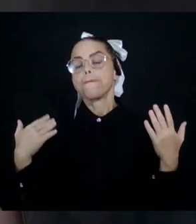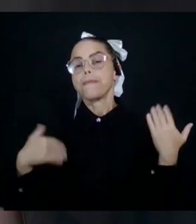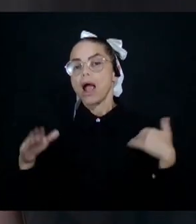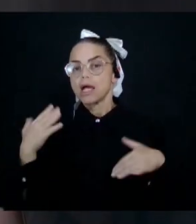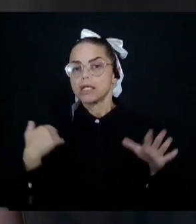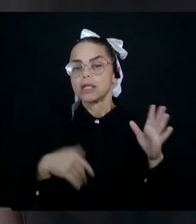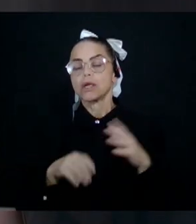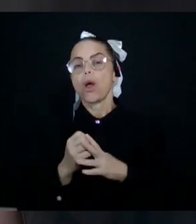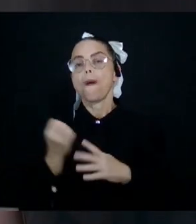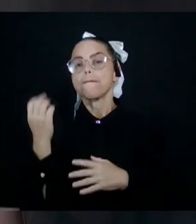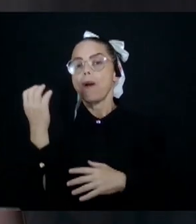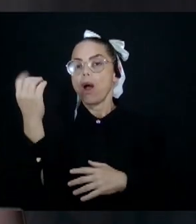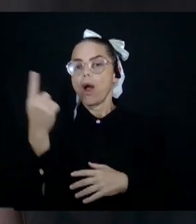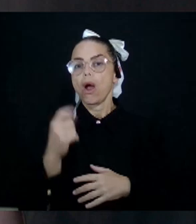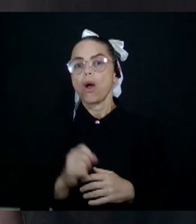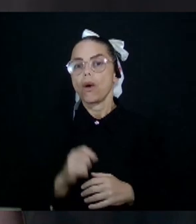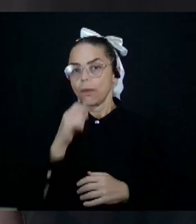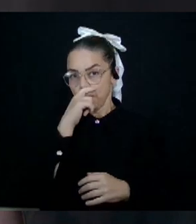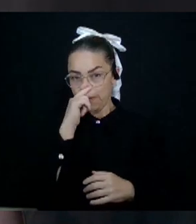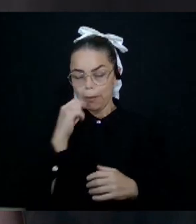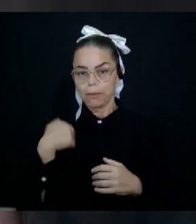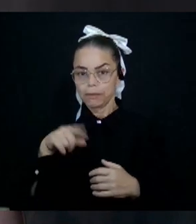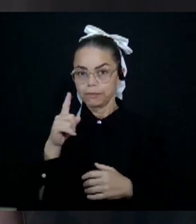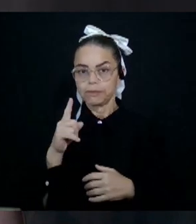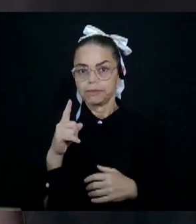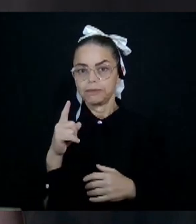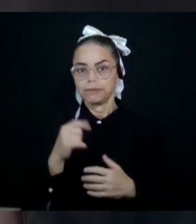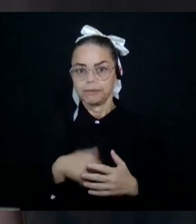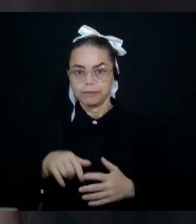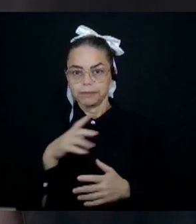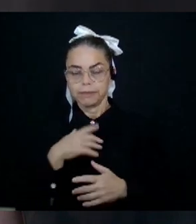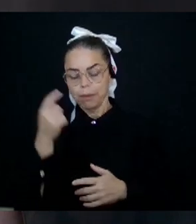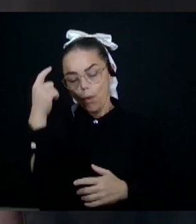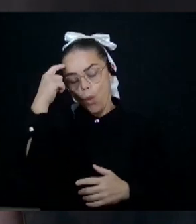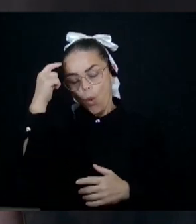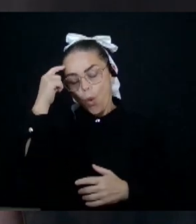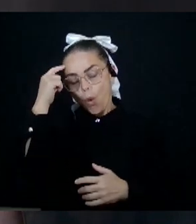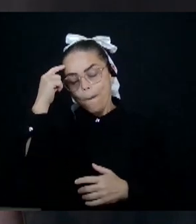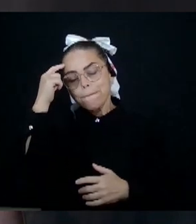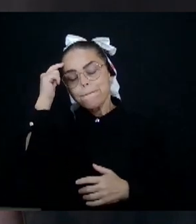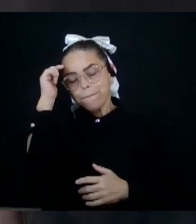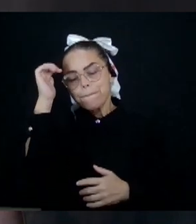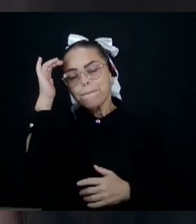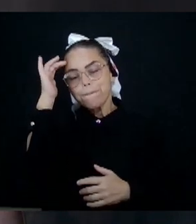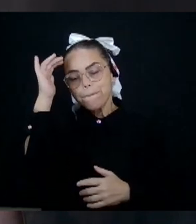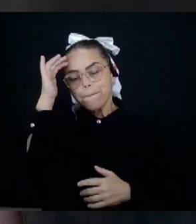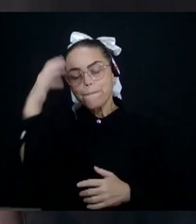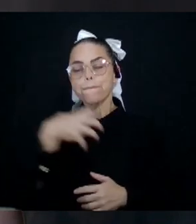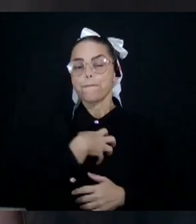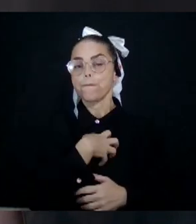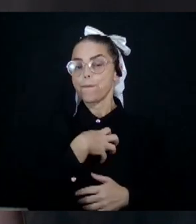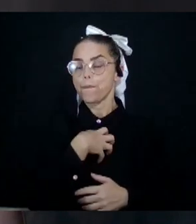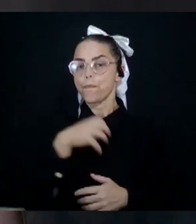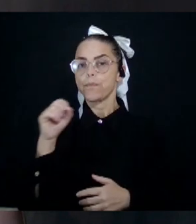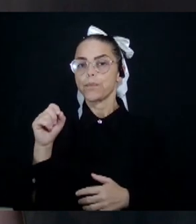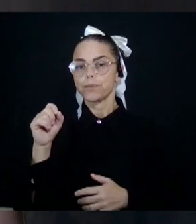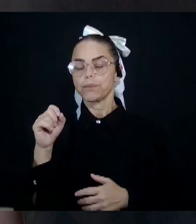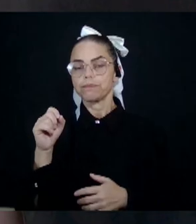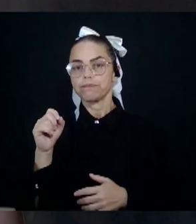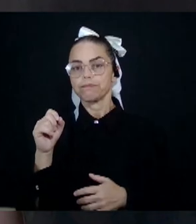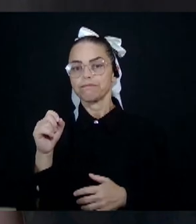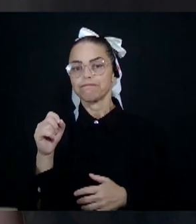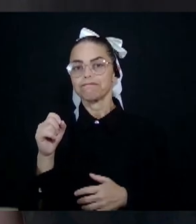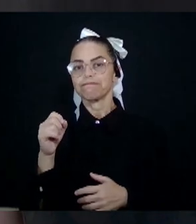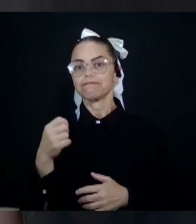que é que acontece com os nossos pensamentos, sentimentos, que causa